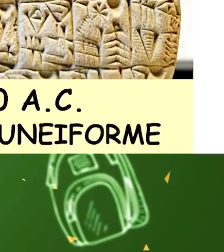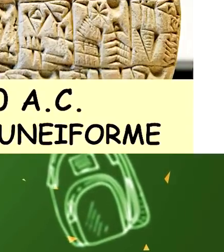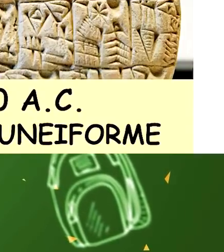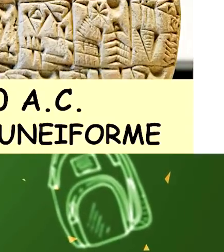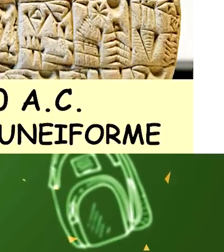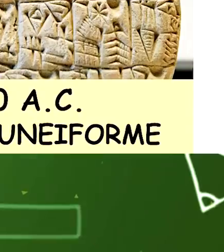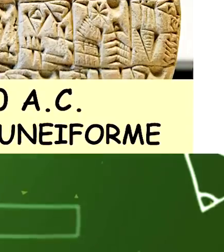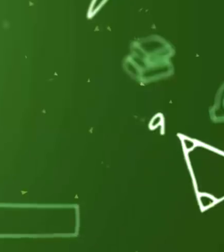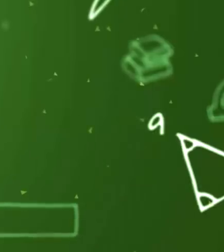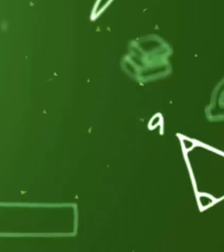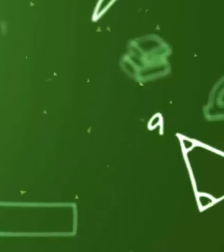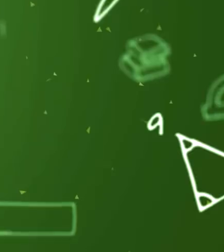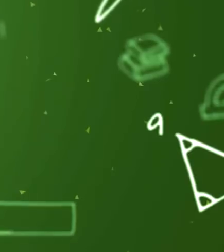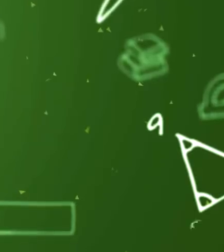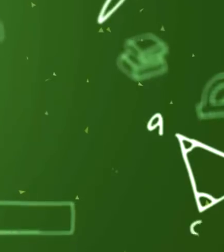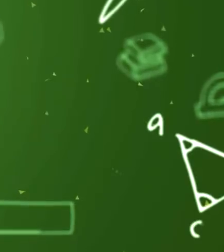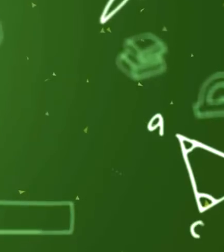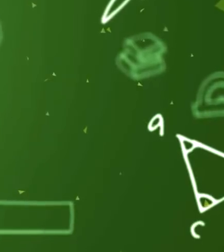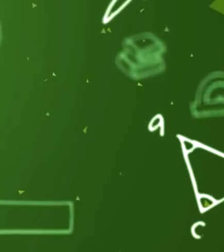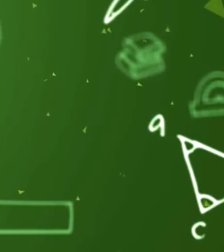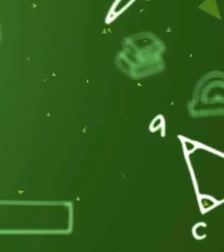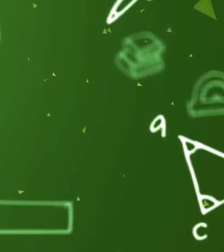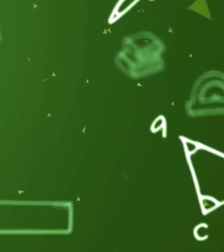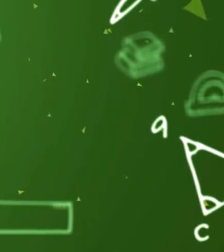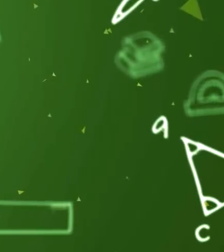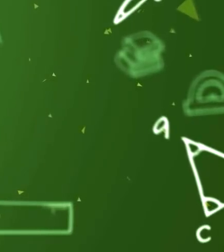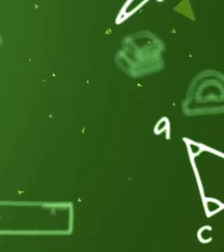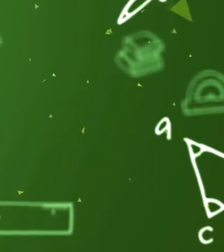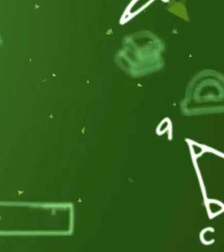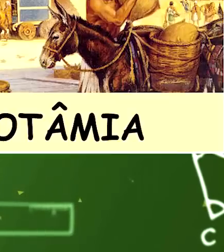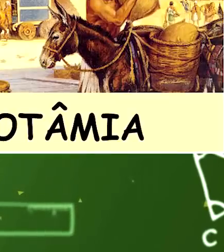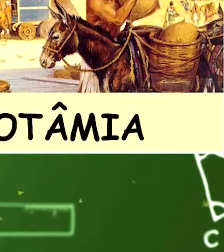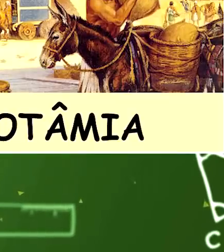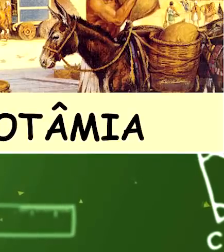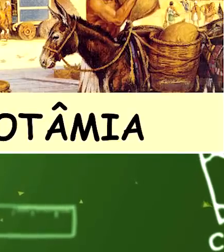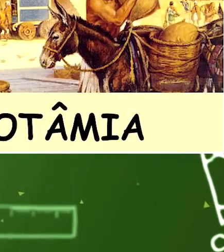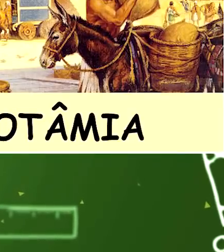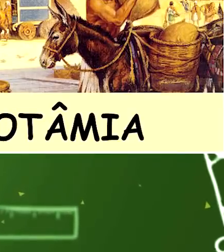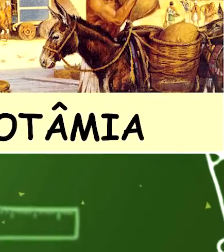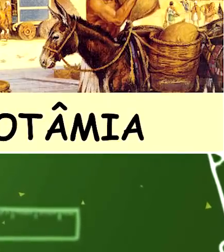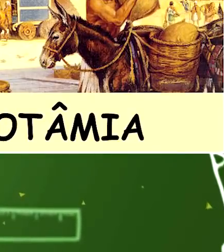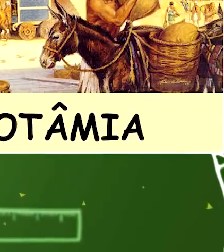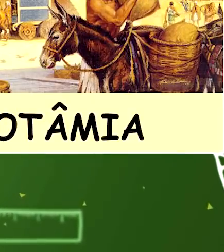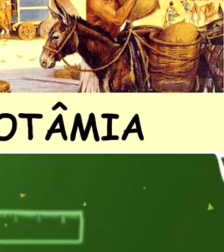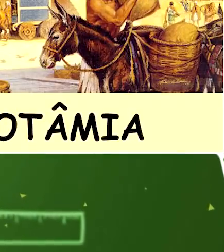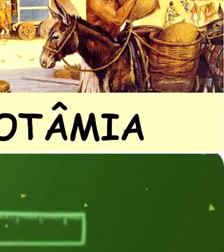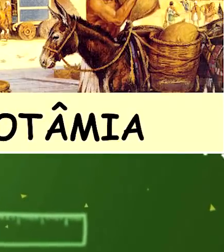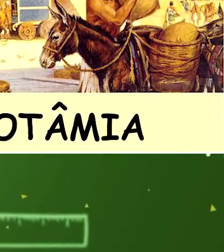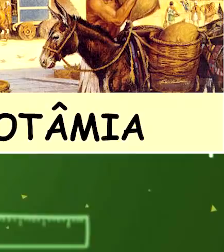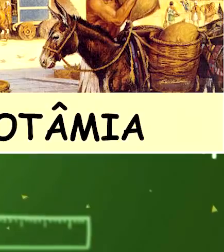3200 a.C., e teve origem na antiga Mesopotâmia.